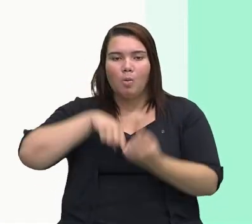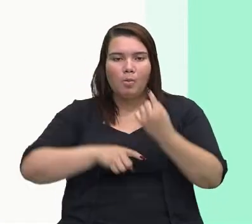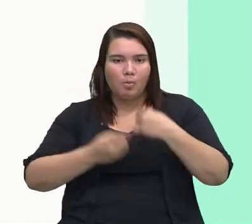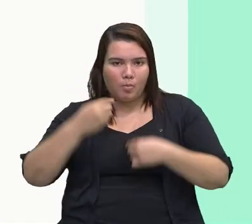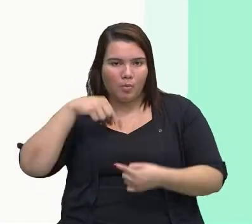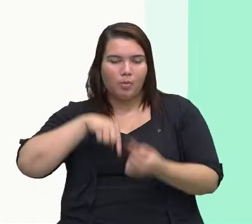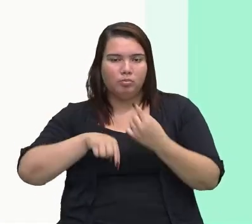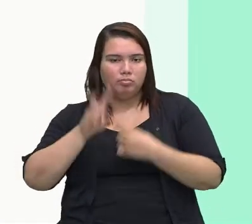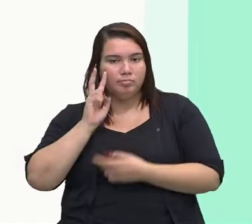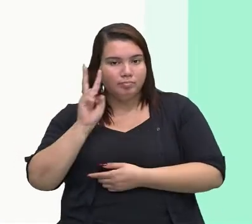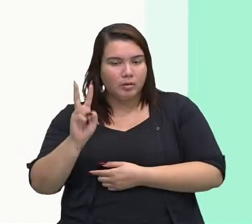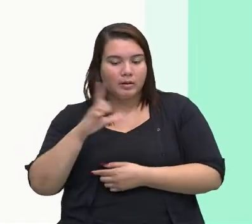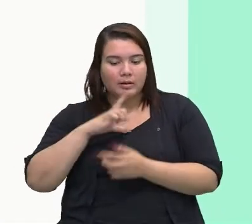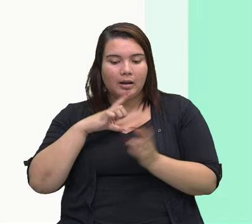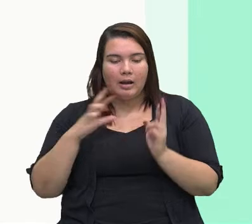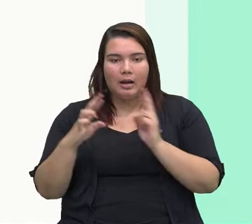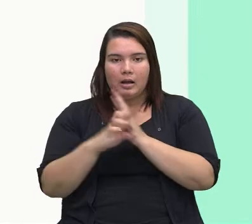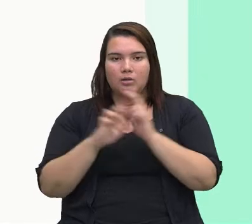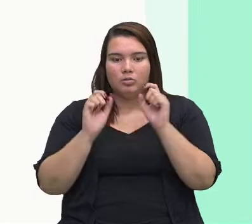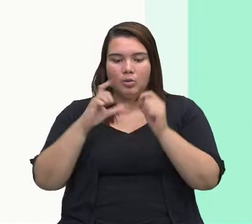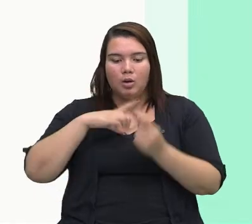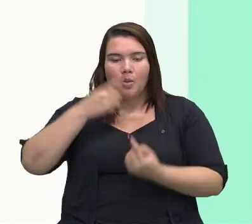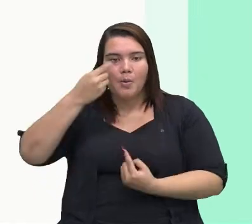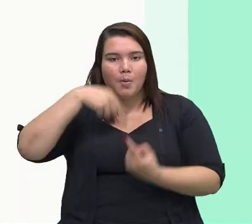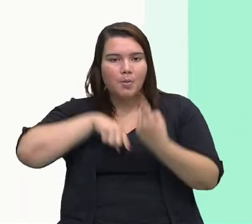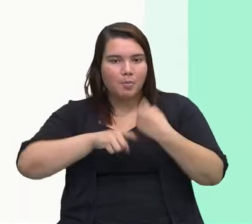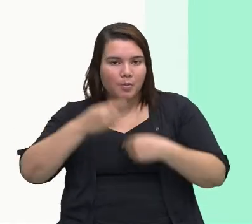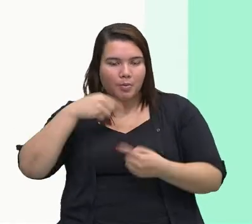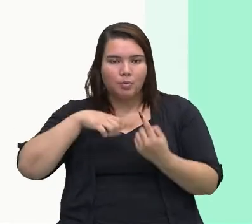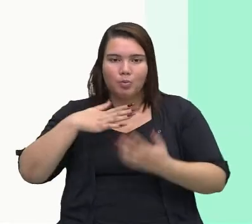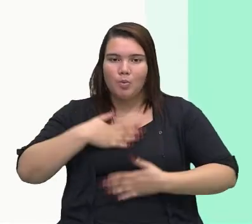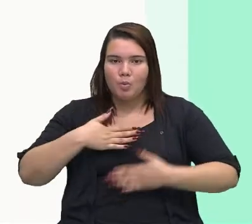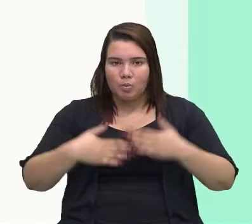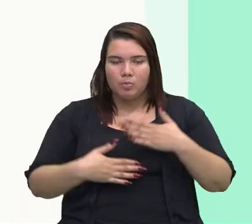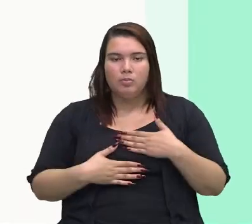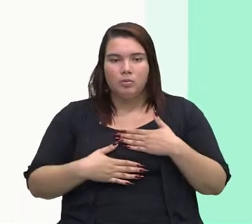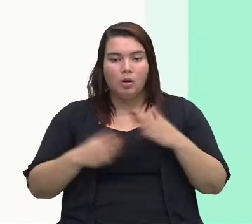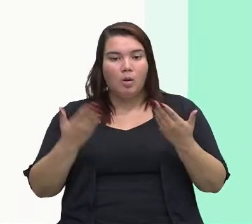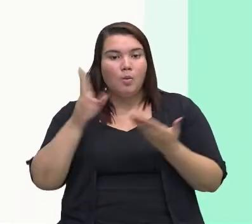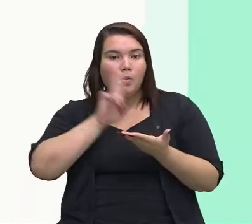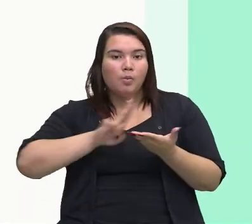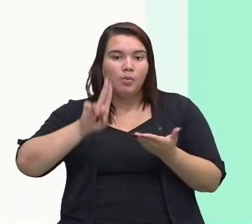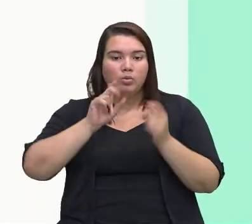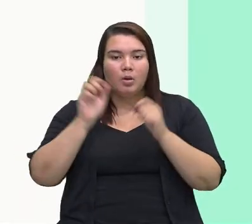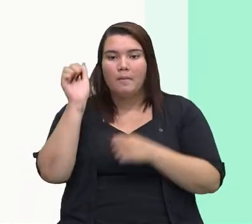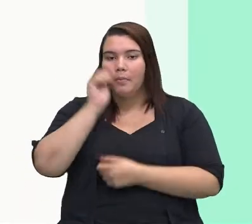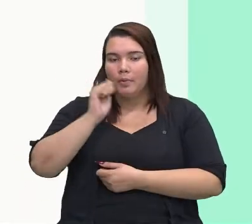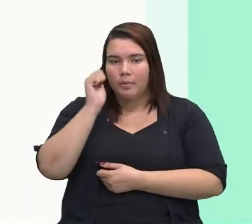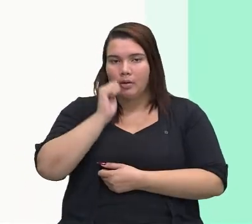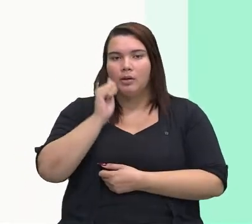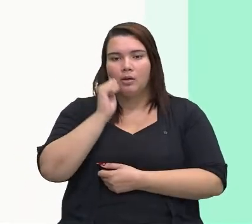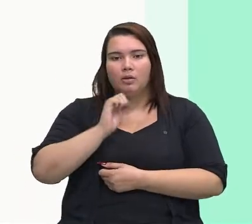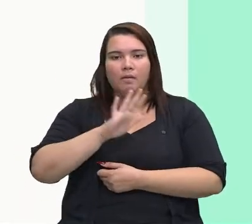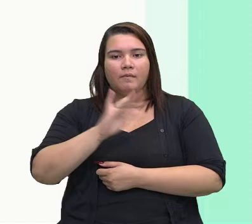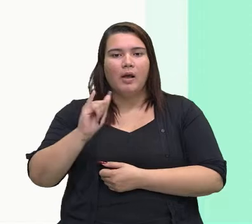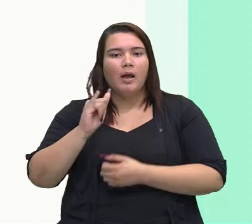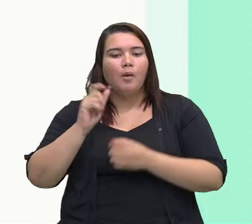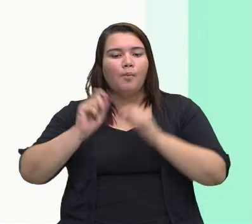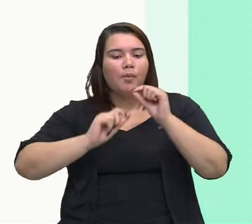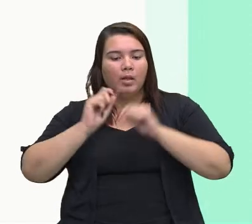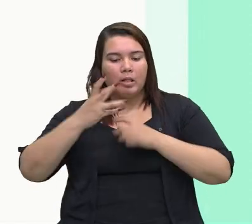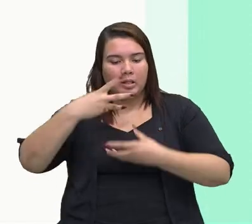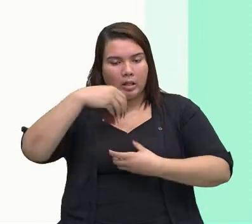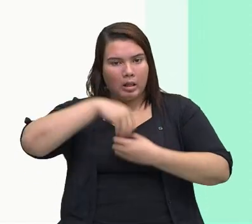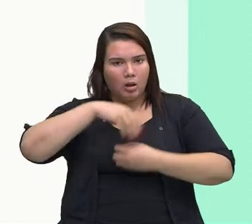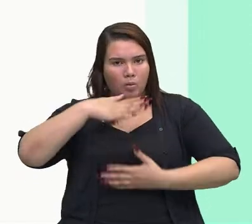já diz, ali estão relacionados com alguns hormônios. Então, eles vão ser utilizados pela mulher e vão liberar alguns